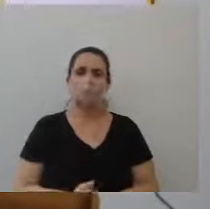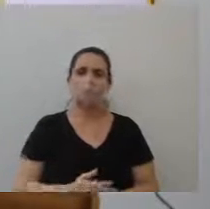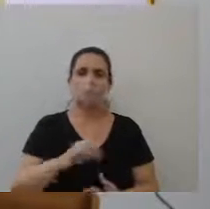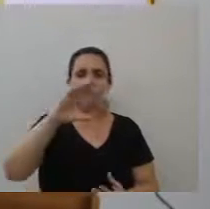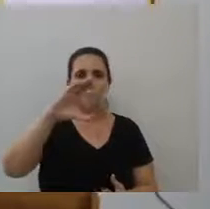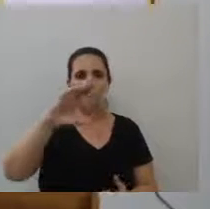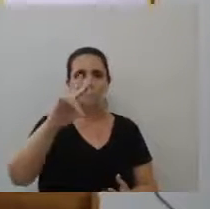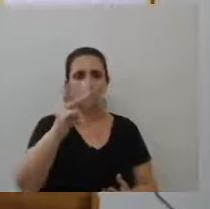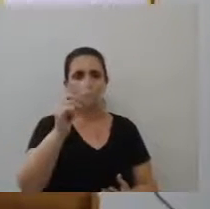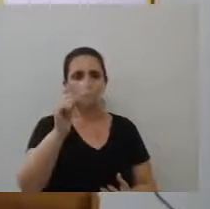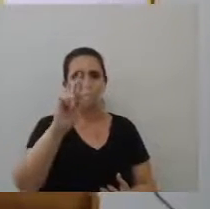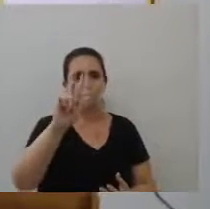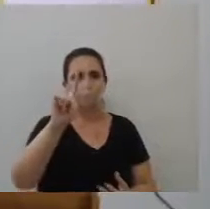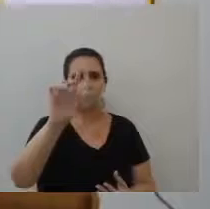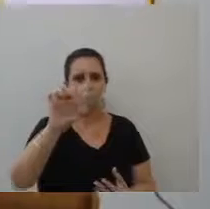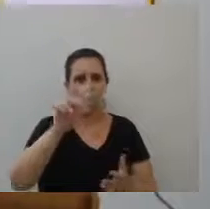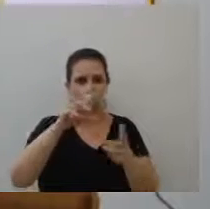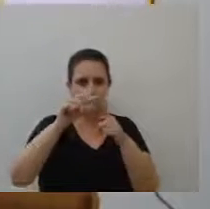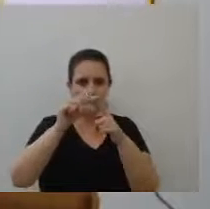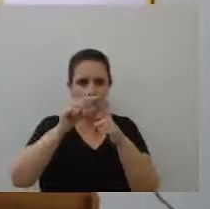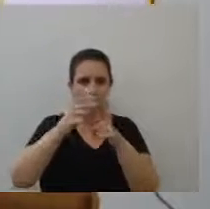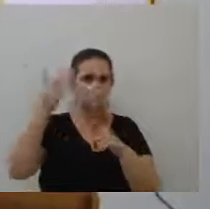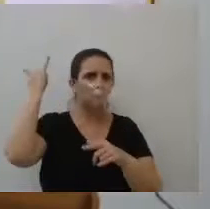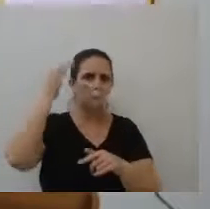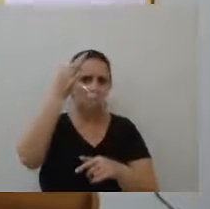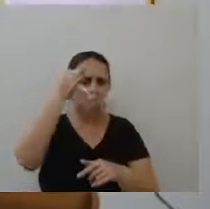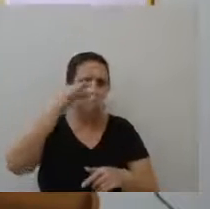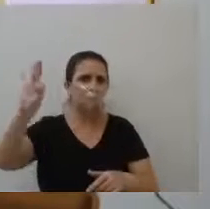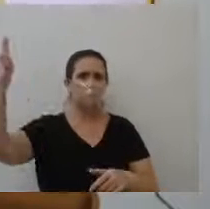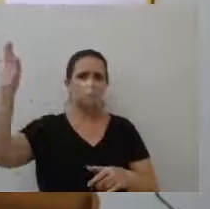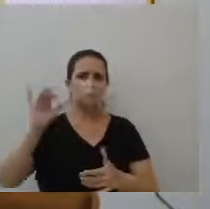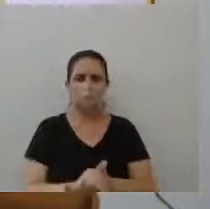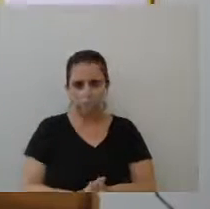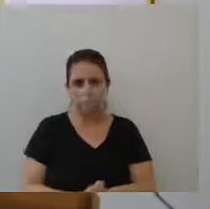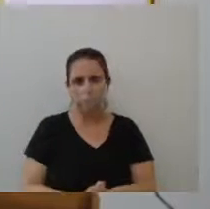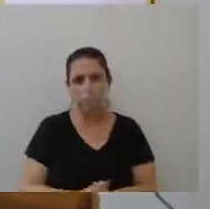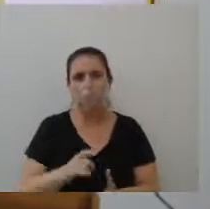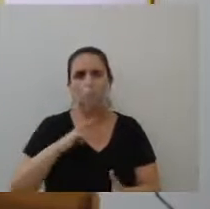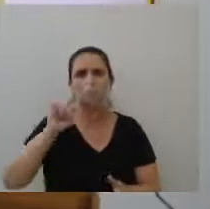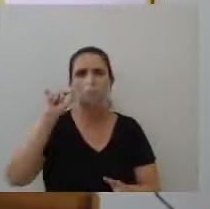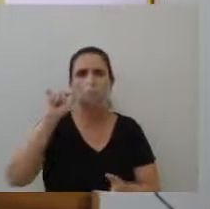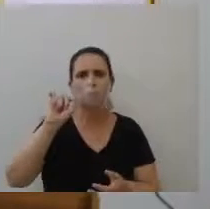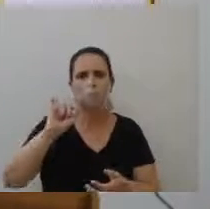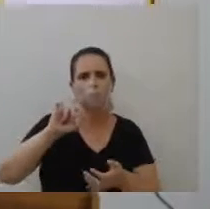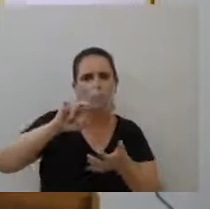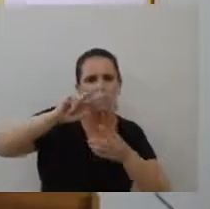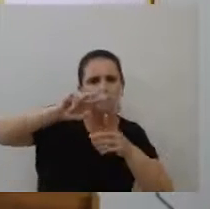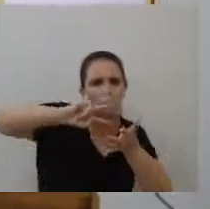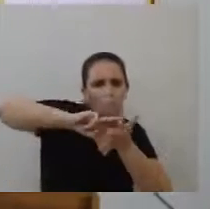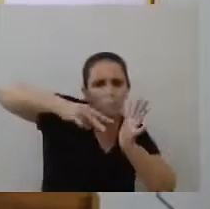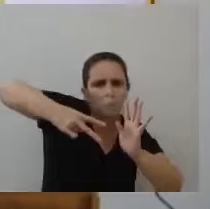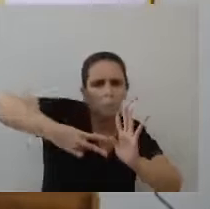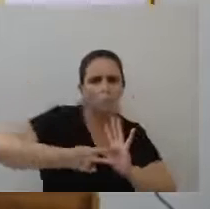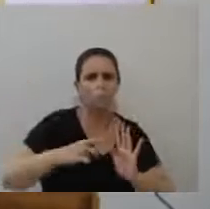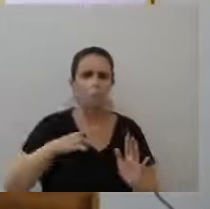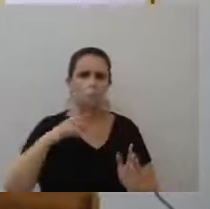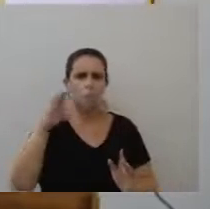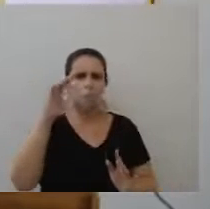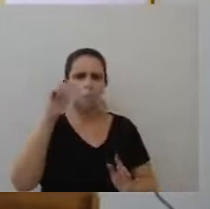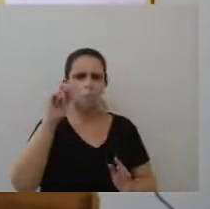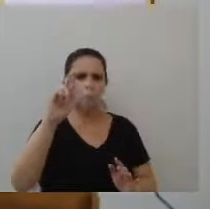verdade. Veja, é a vontade que seja verdade. Eu não gosto de uma determinada pessoa. Chegou algo